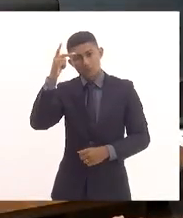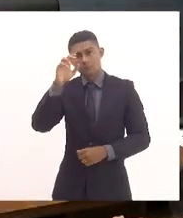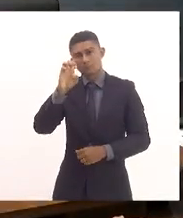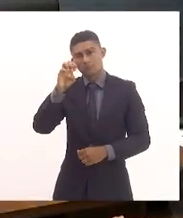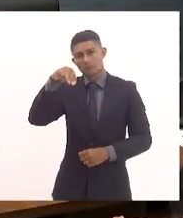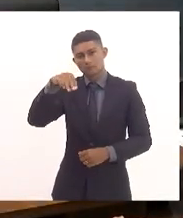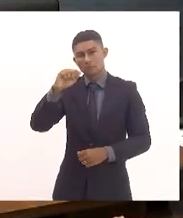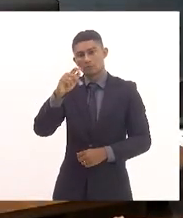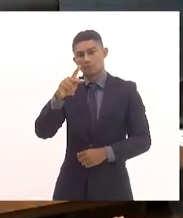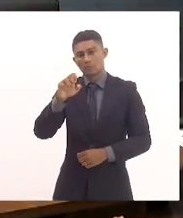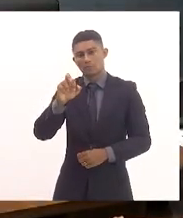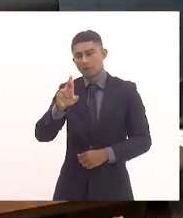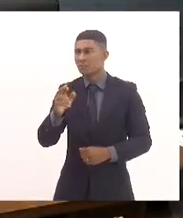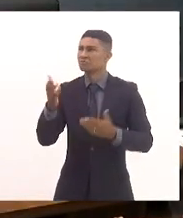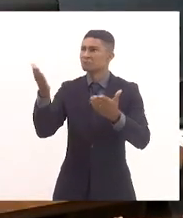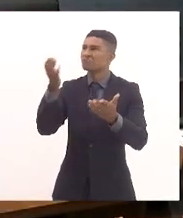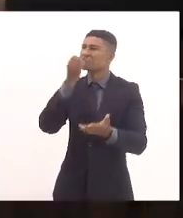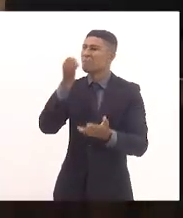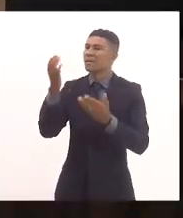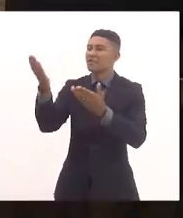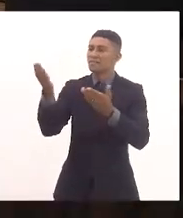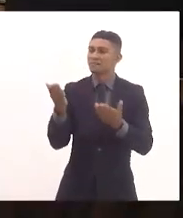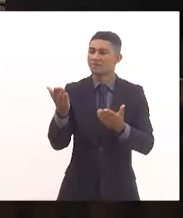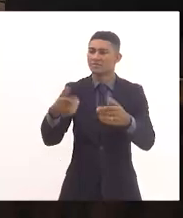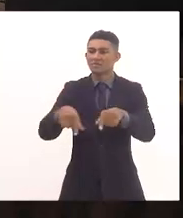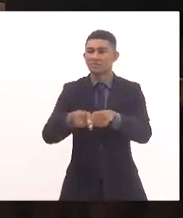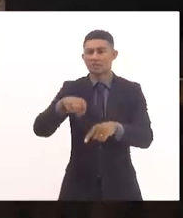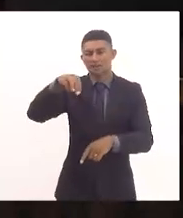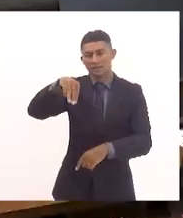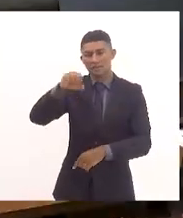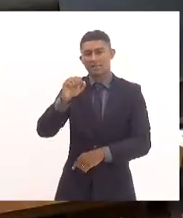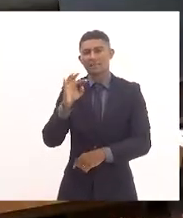todos bem-vindos. Viva o MST.